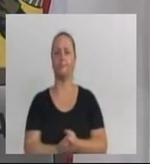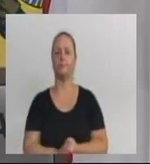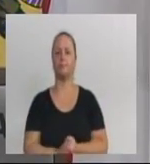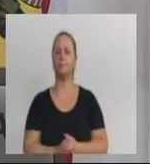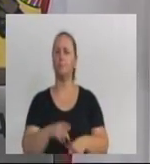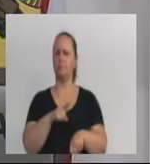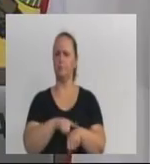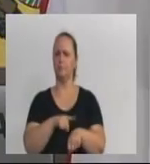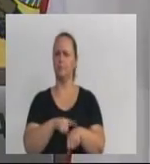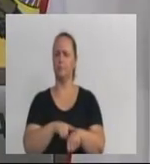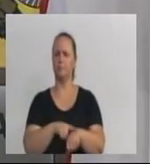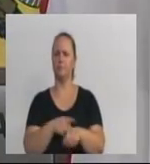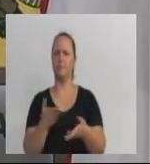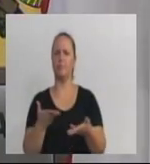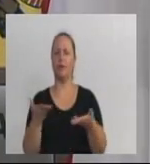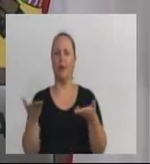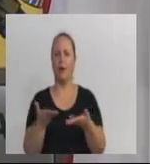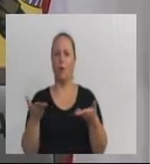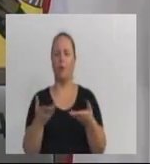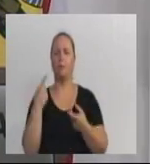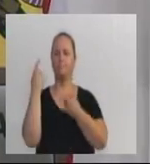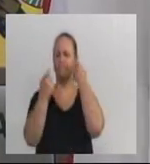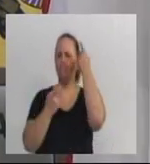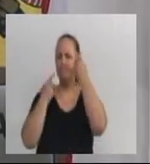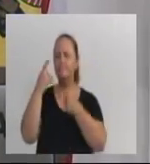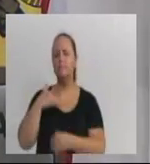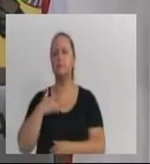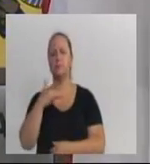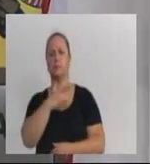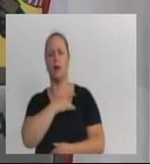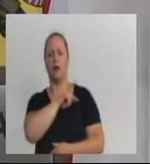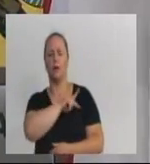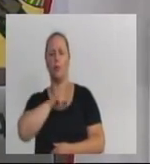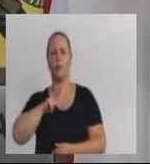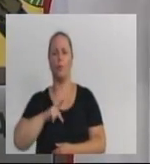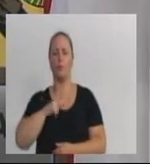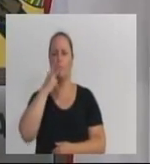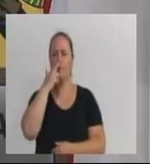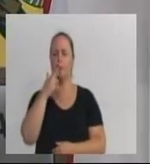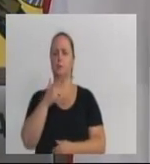neste momento em que a preocupação com a saúde pública é muito grande,